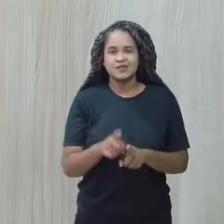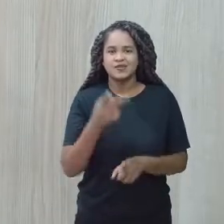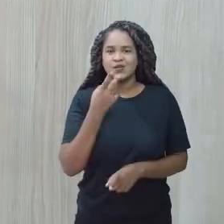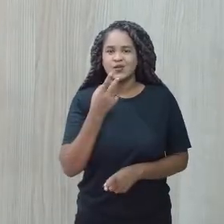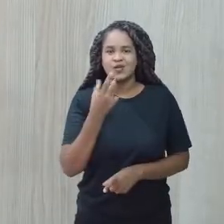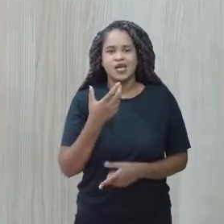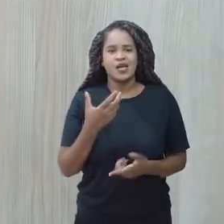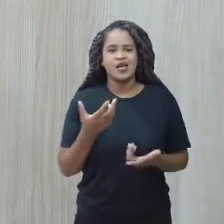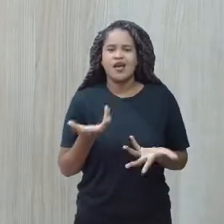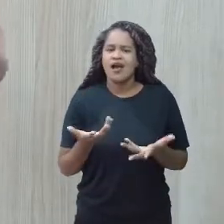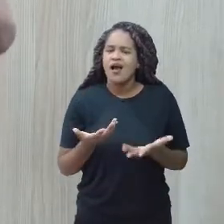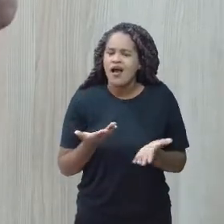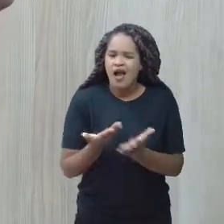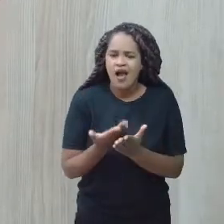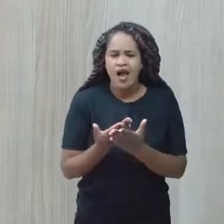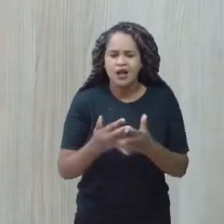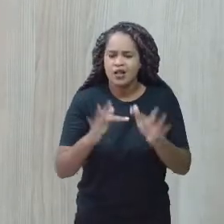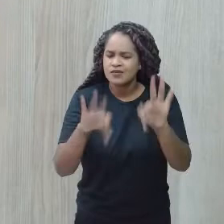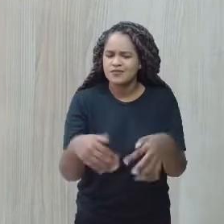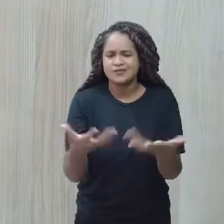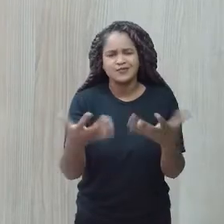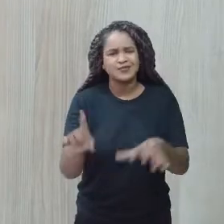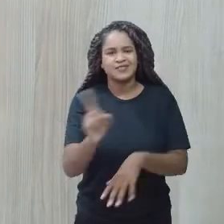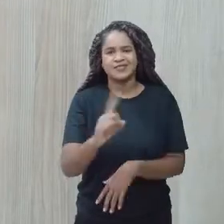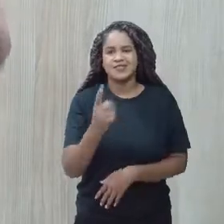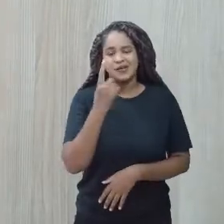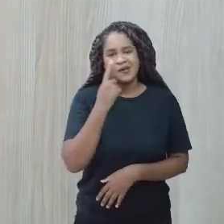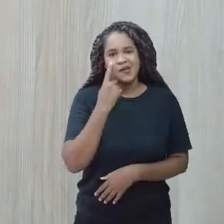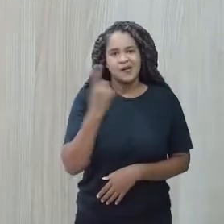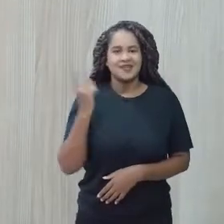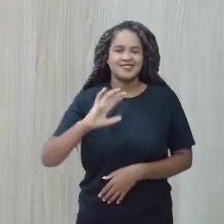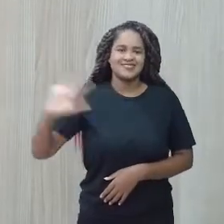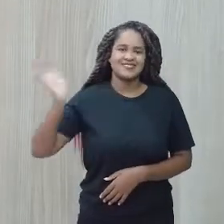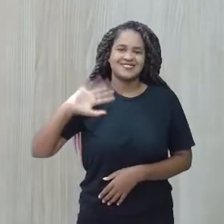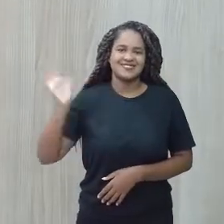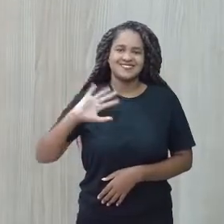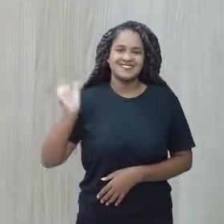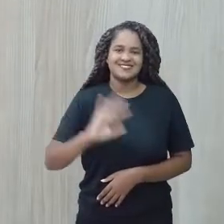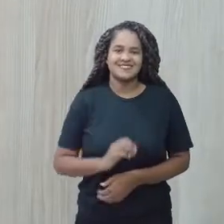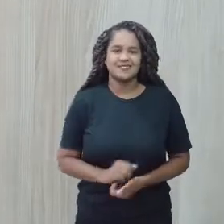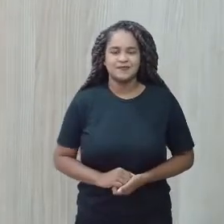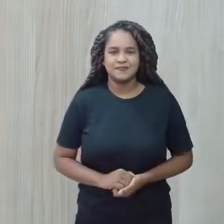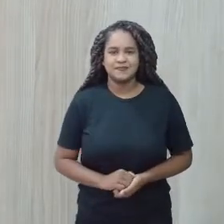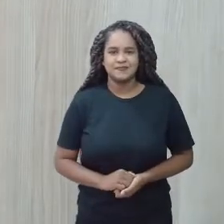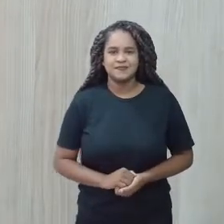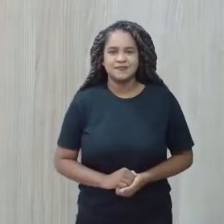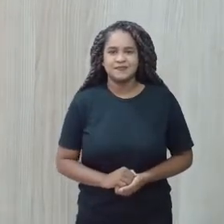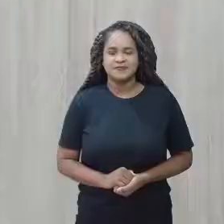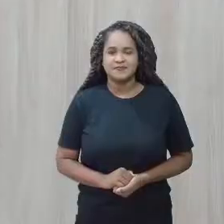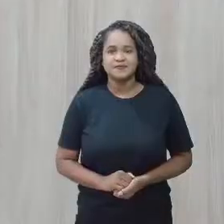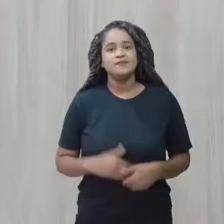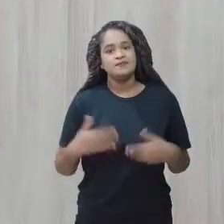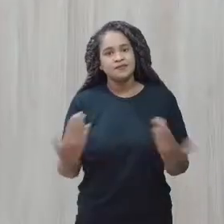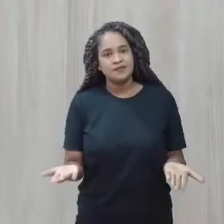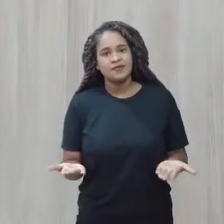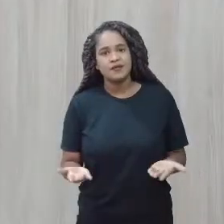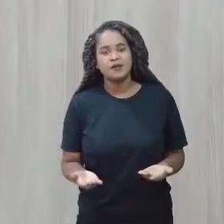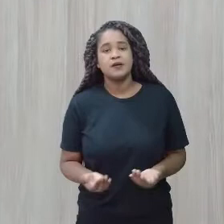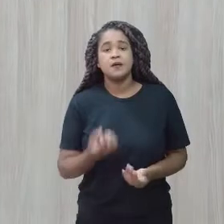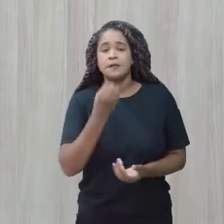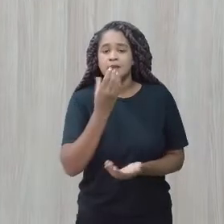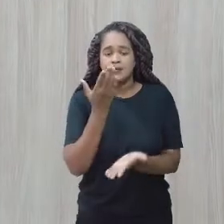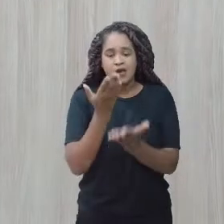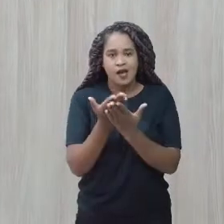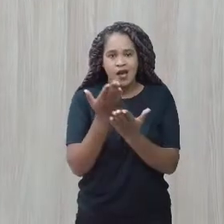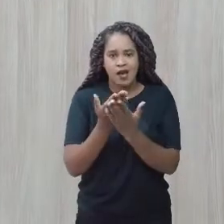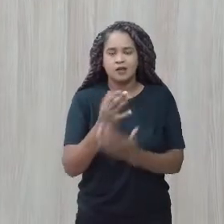não acabasse. Olha pra tu, Lu. Olha. Tchau, galerinha. E é isso, pessoas. Boa